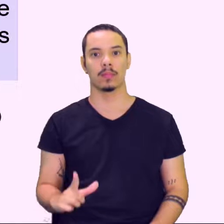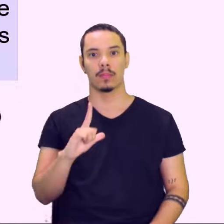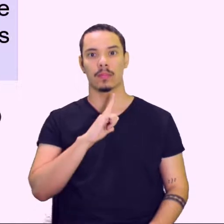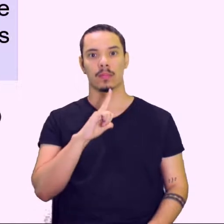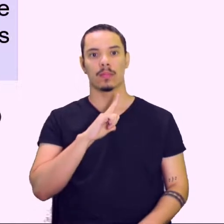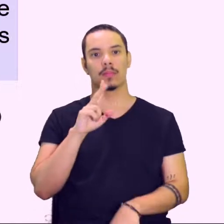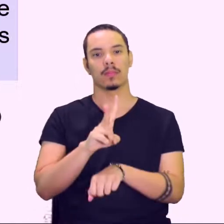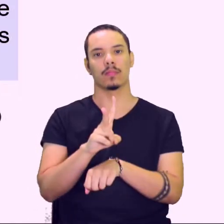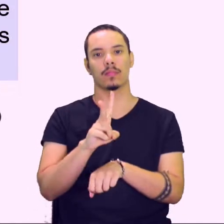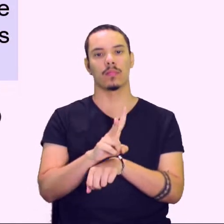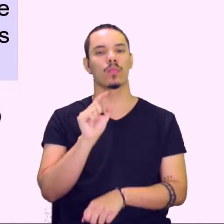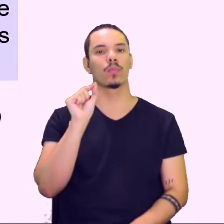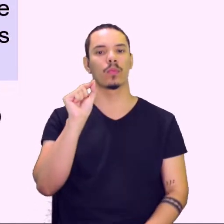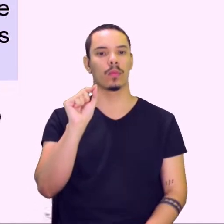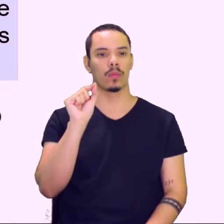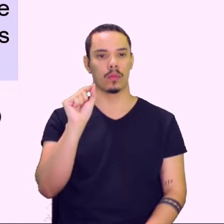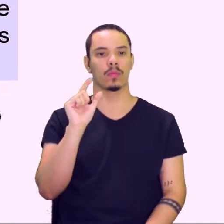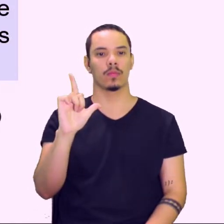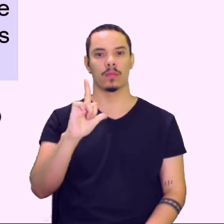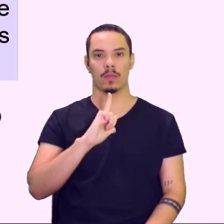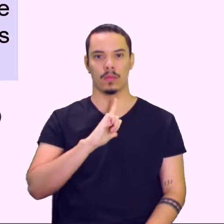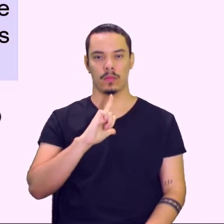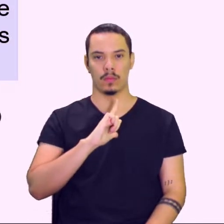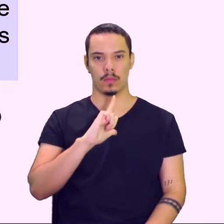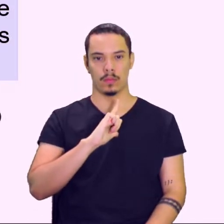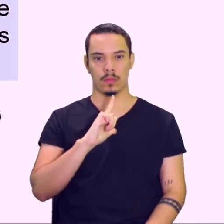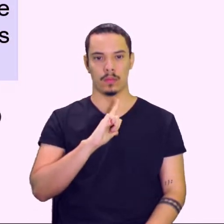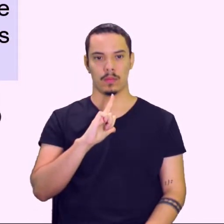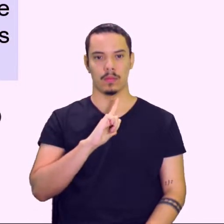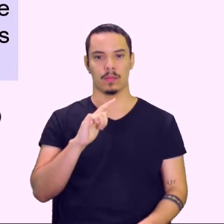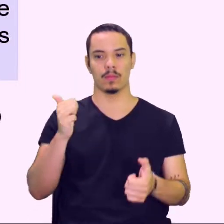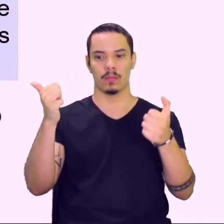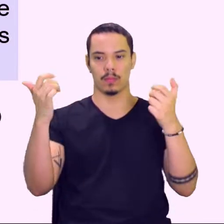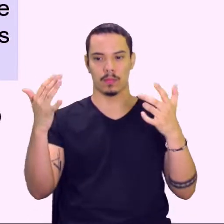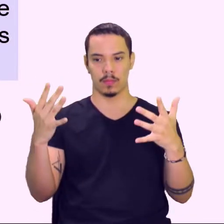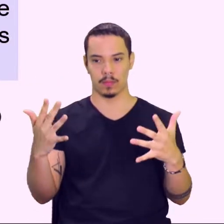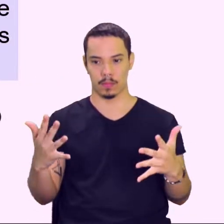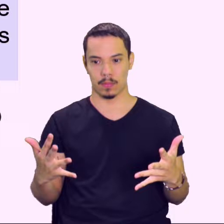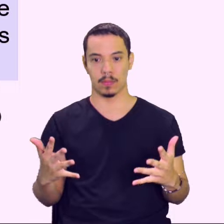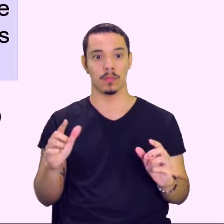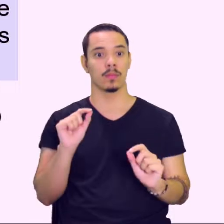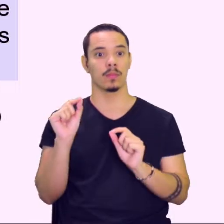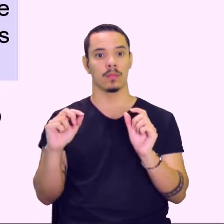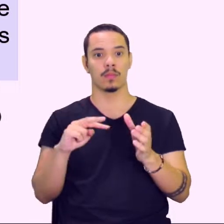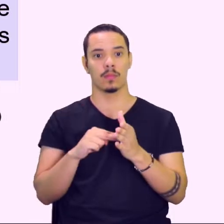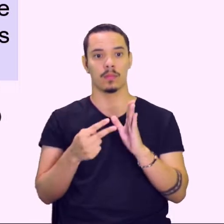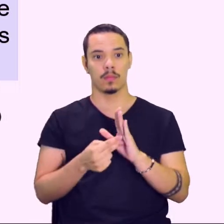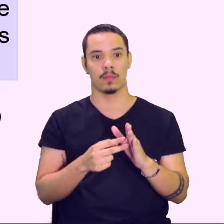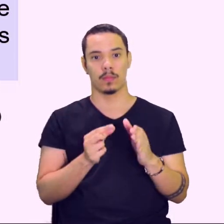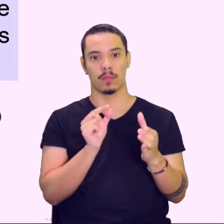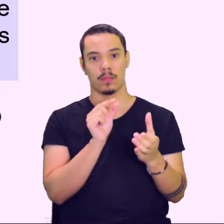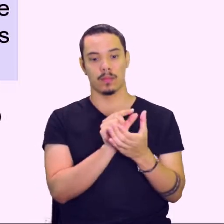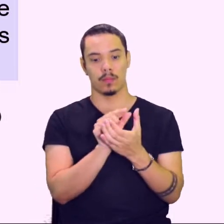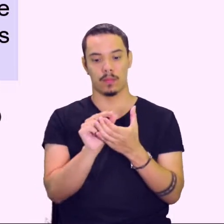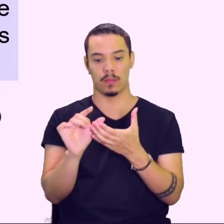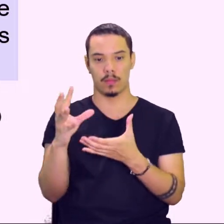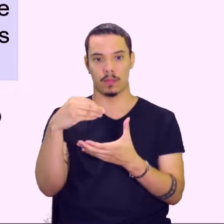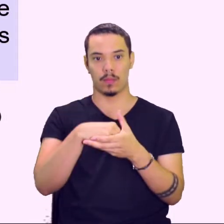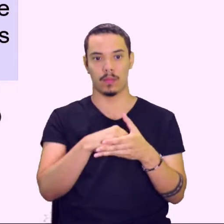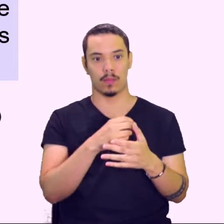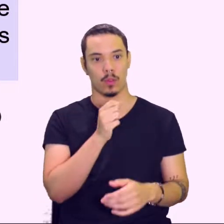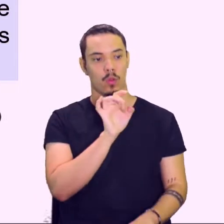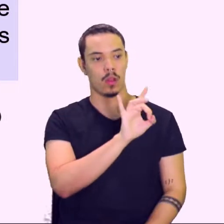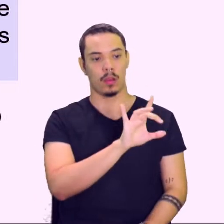conservação. Então a gente tem aí a definição. O que são as unidades de